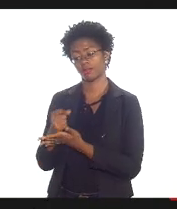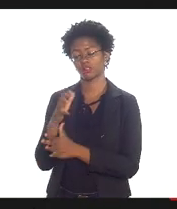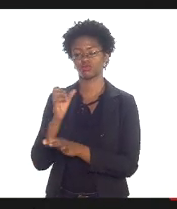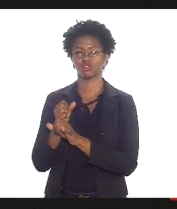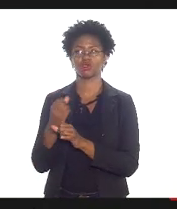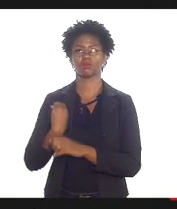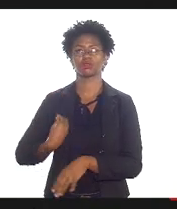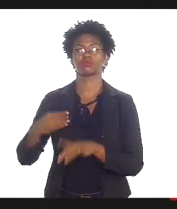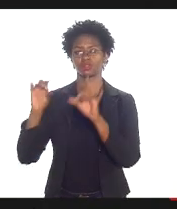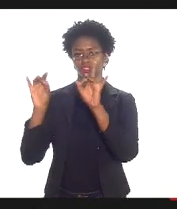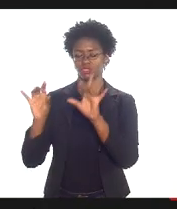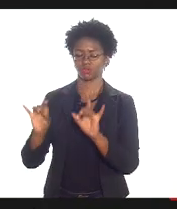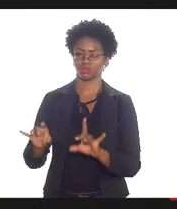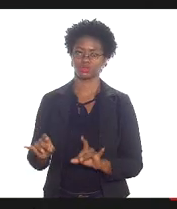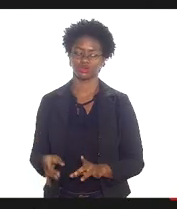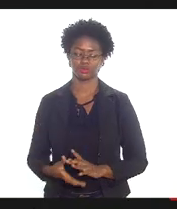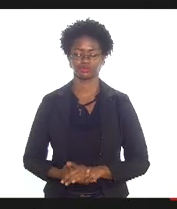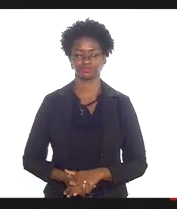participação especial.